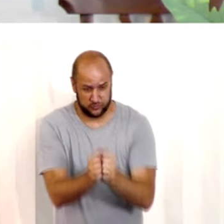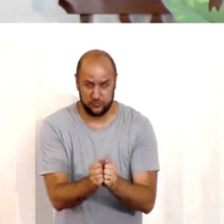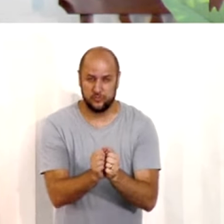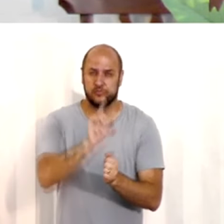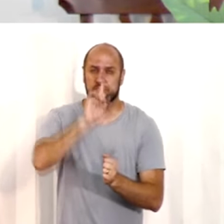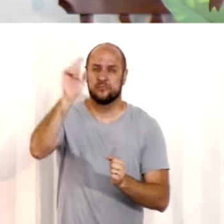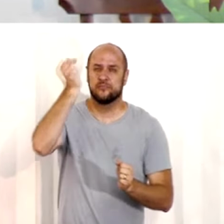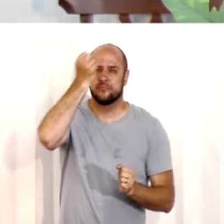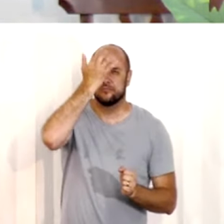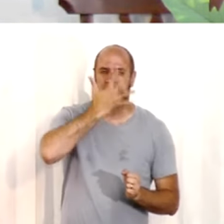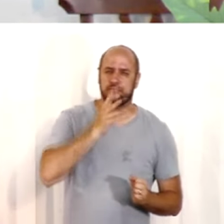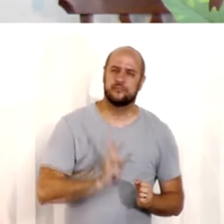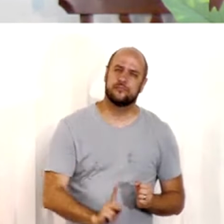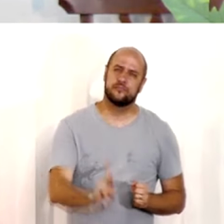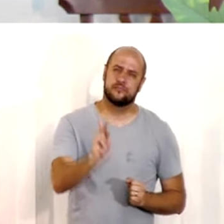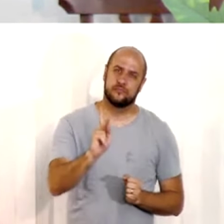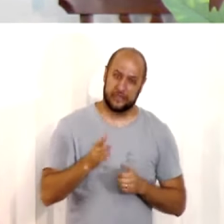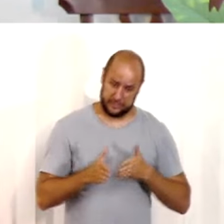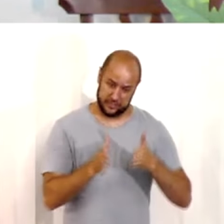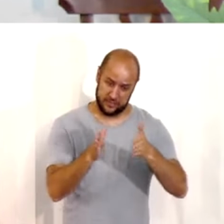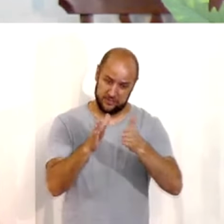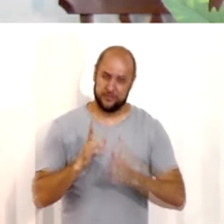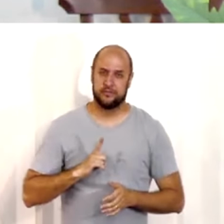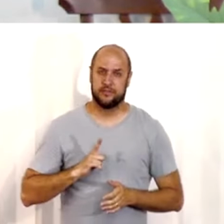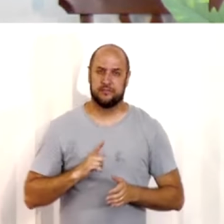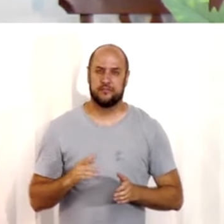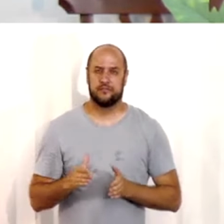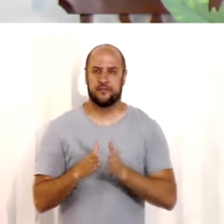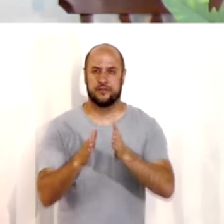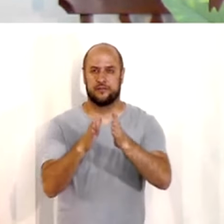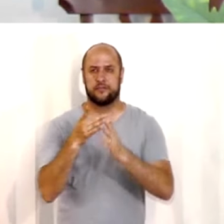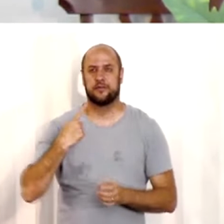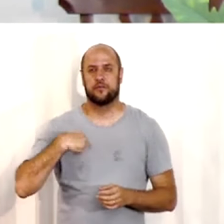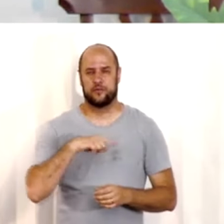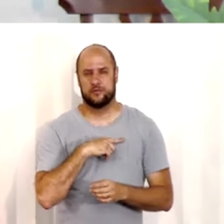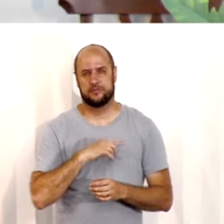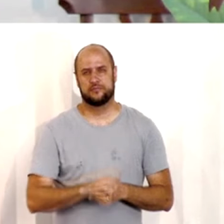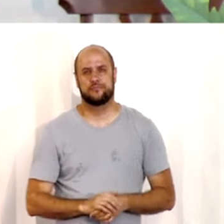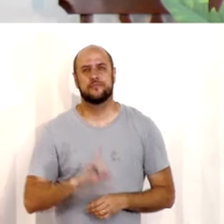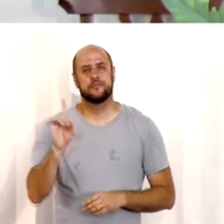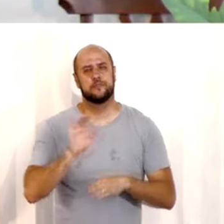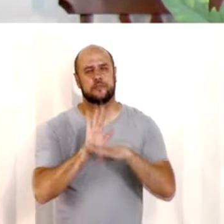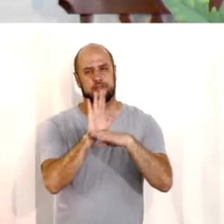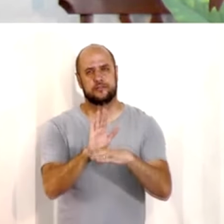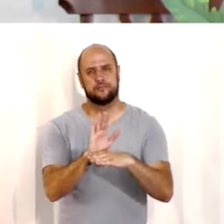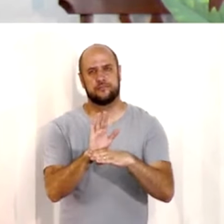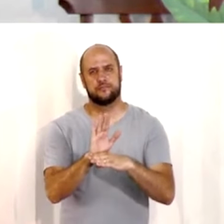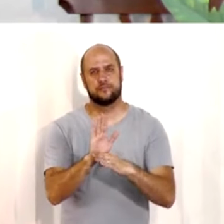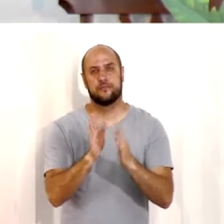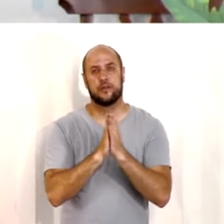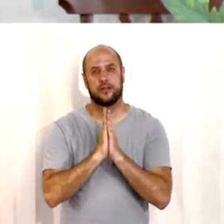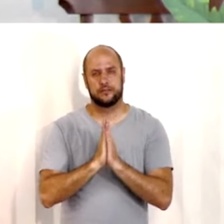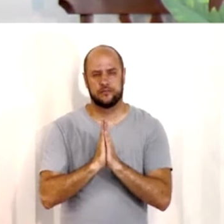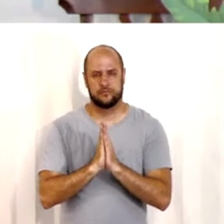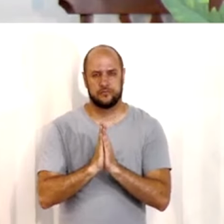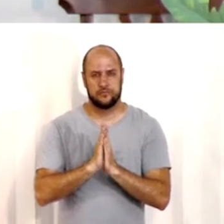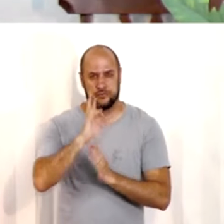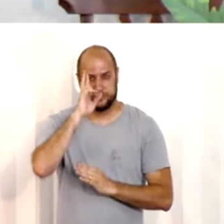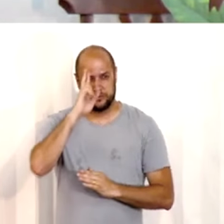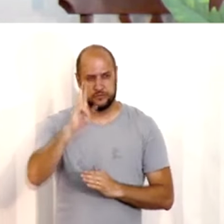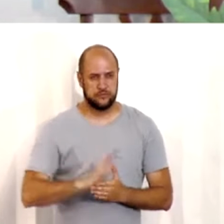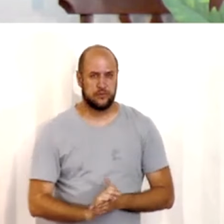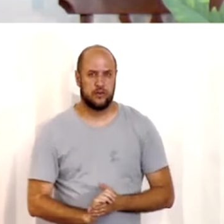para prosseguir. Existe uma carreira, a carreira do cristão, a nossa. Que Deus nos ajude nela. Feche seus olhos, vamos orar ao Senhor, vamos